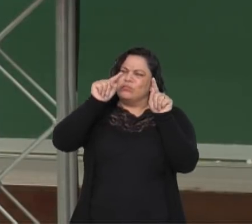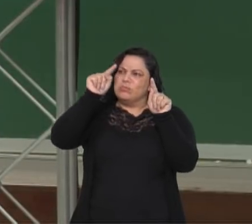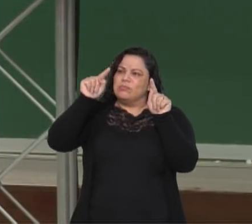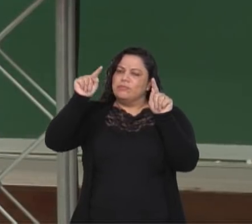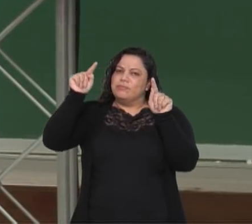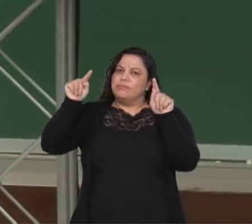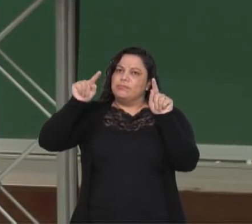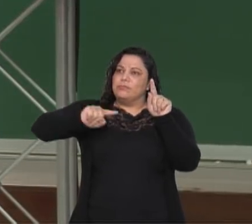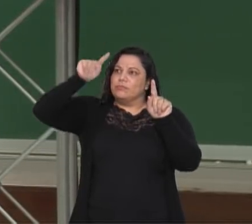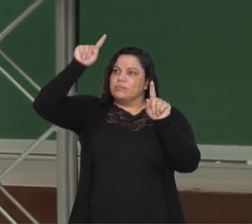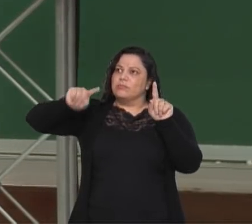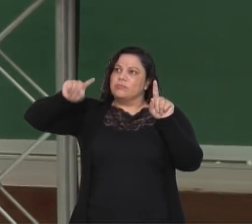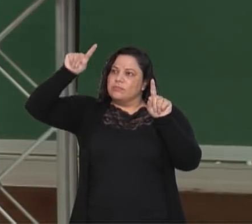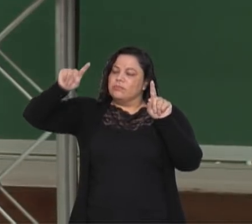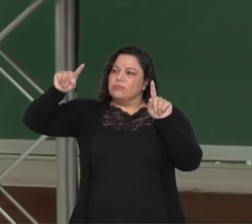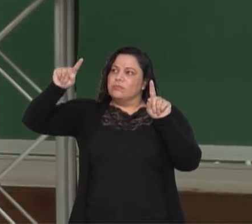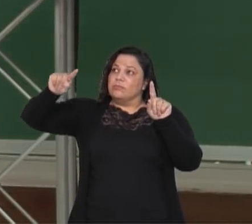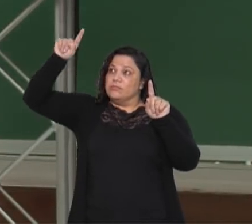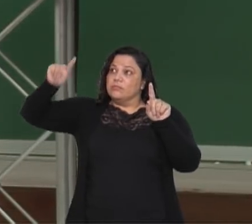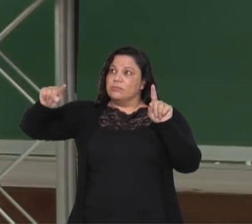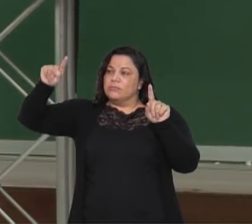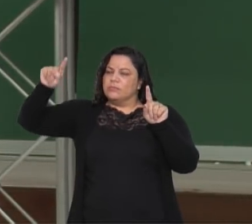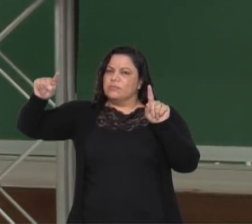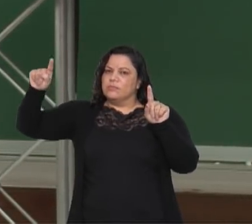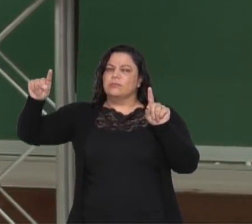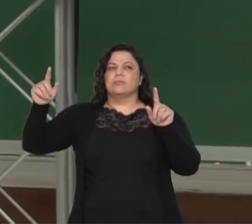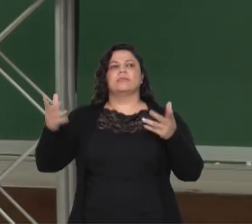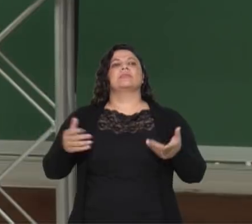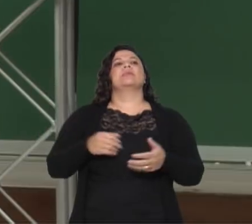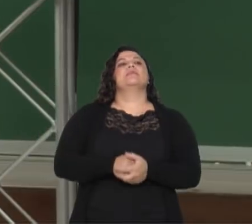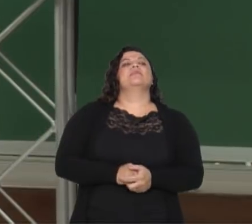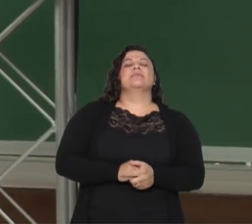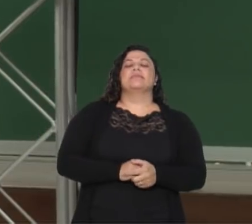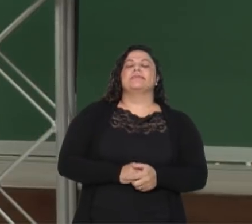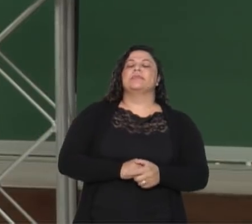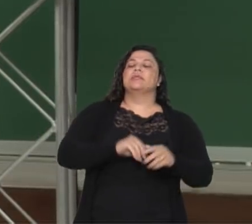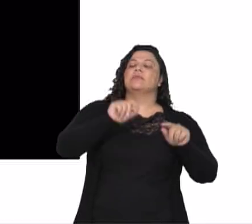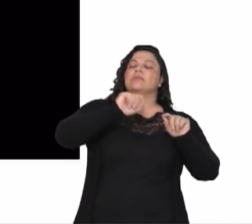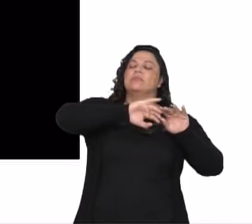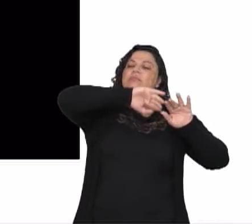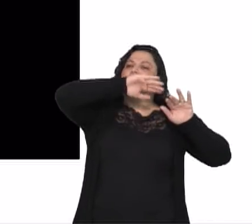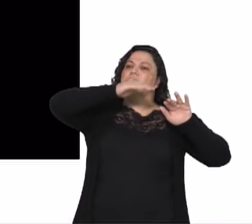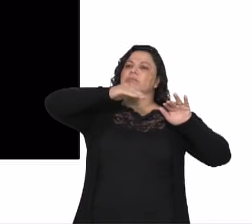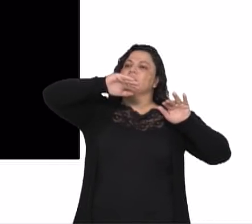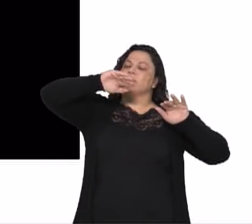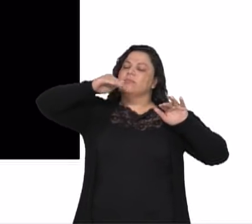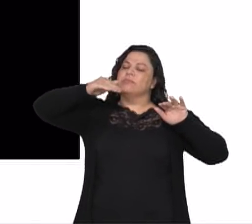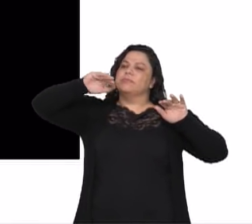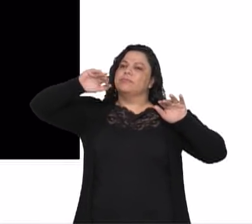Daí, numa sequência, parece que essas ondas elas vão se tornando